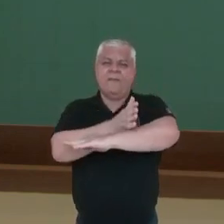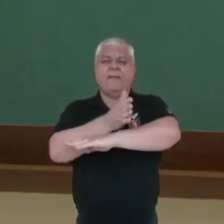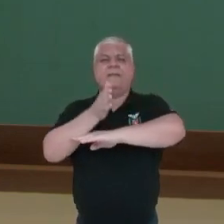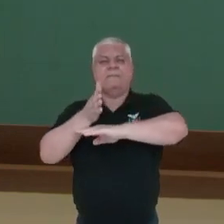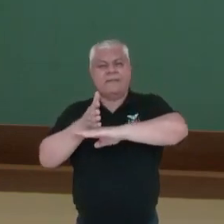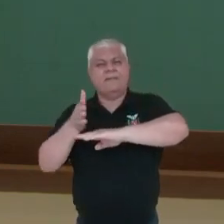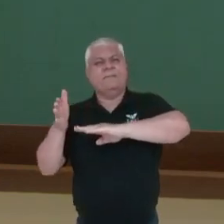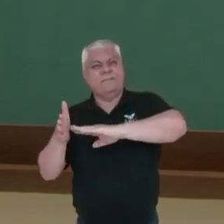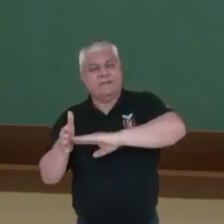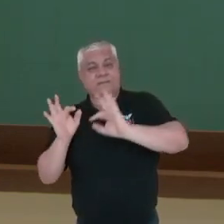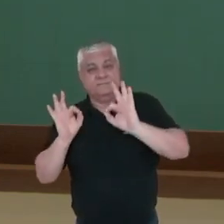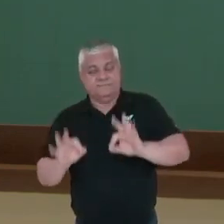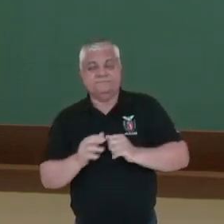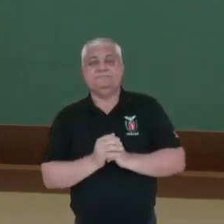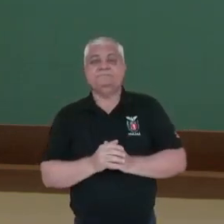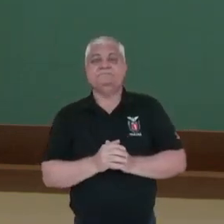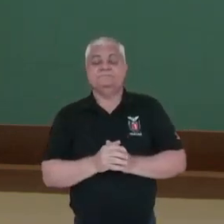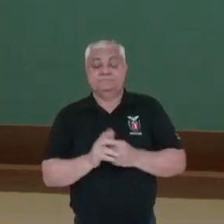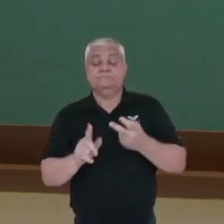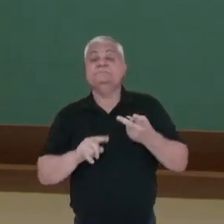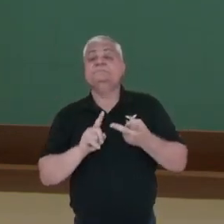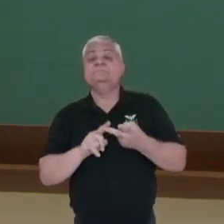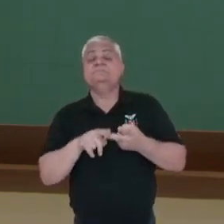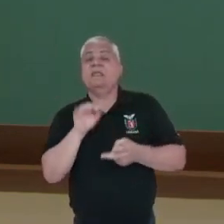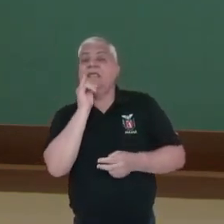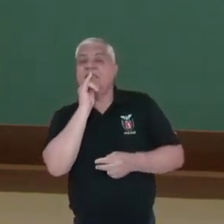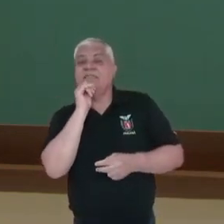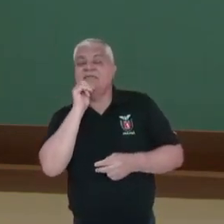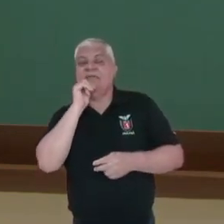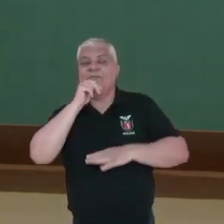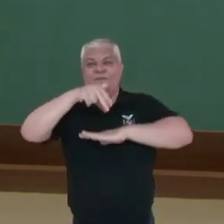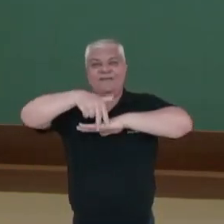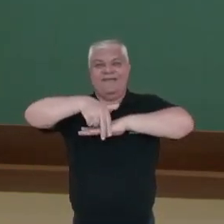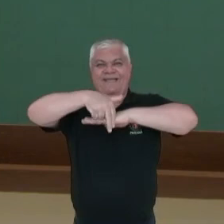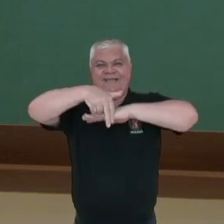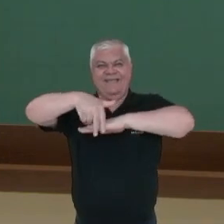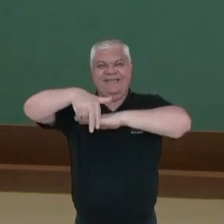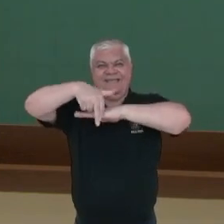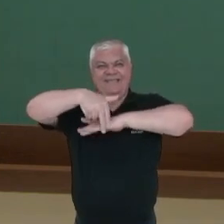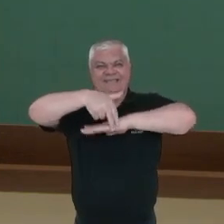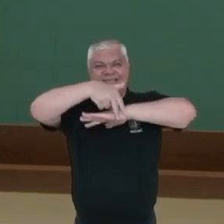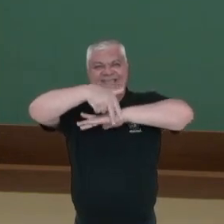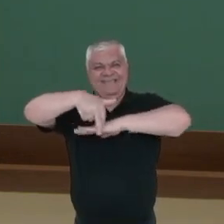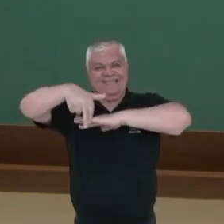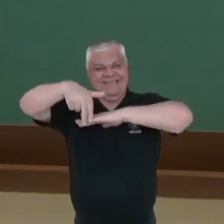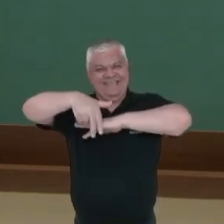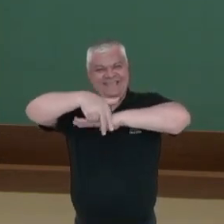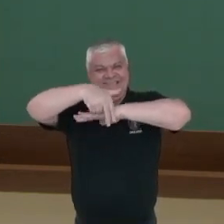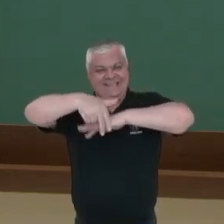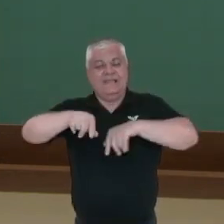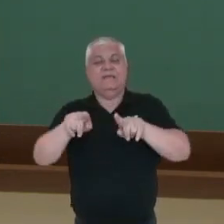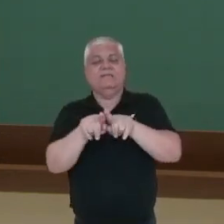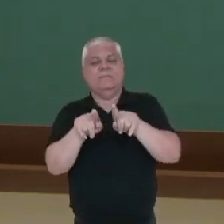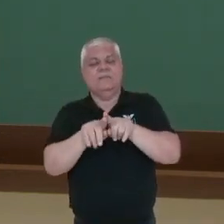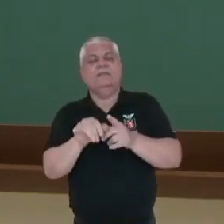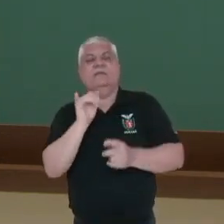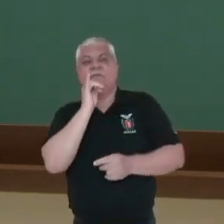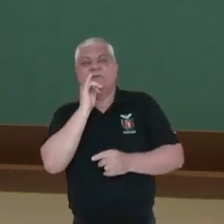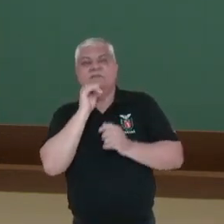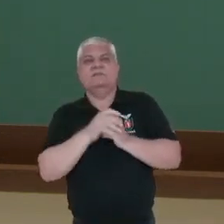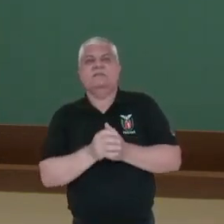aqui os exemplos né hidroginástica ginástica localizada step ginástica funcional